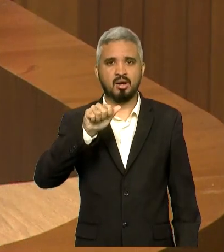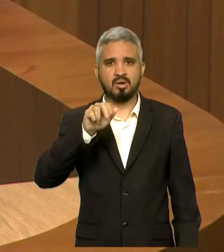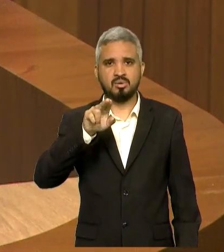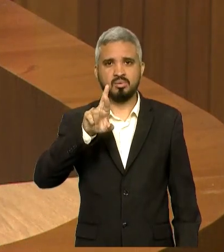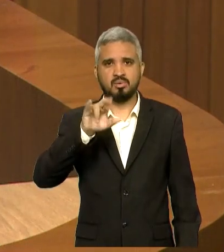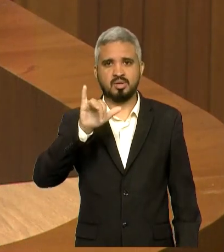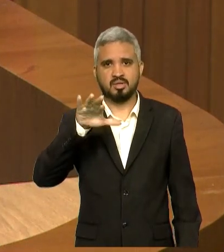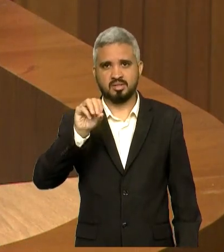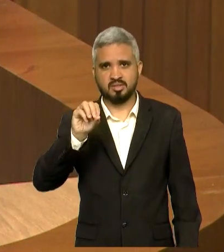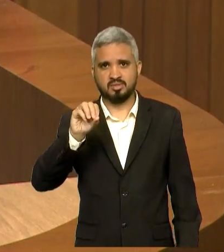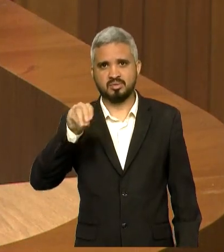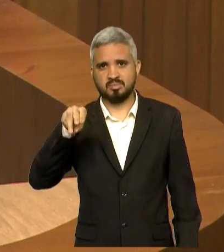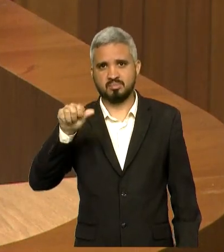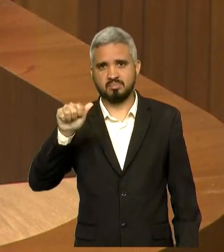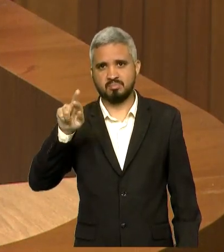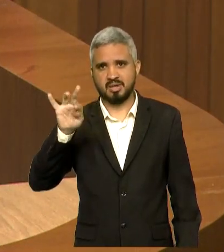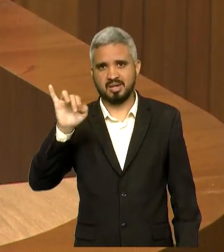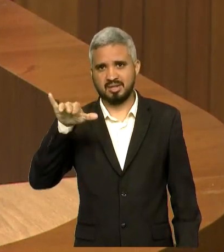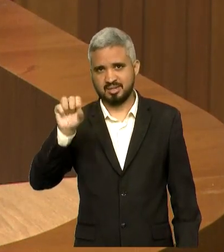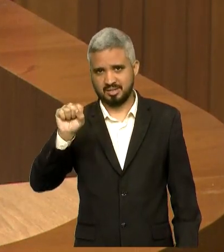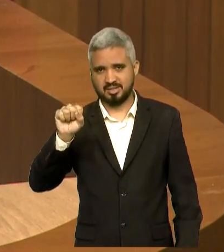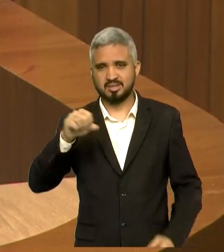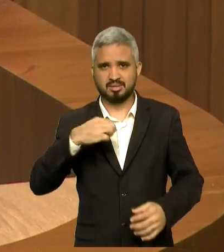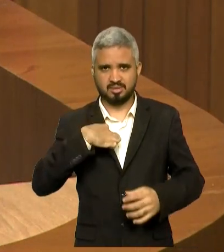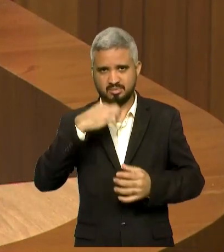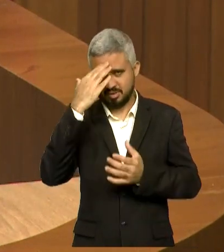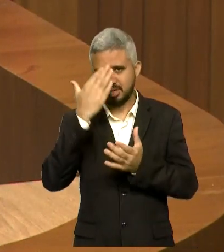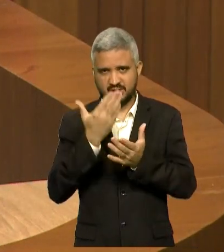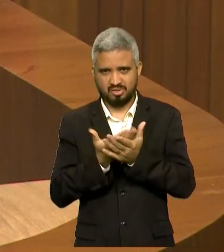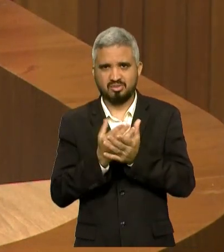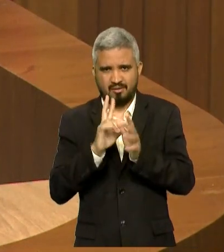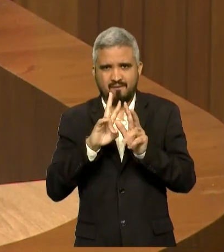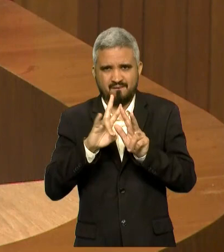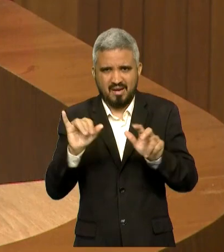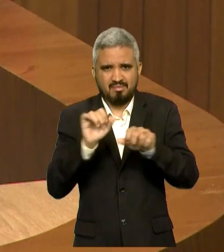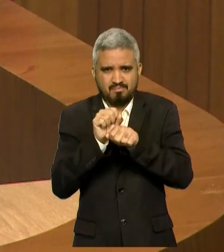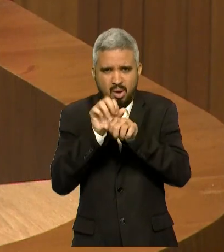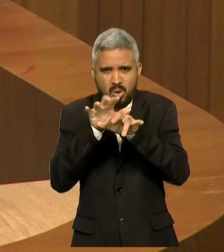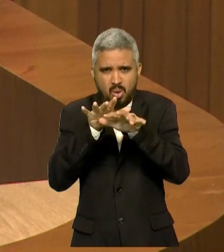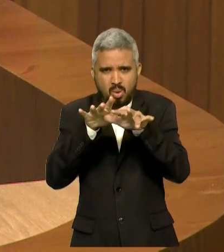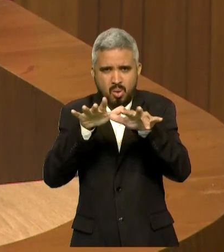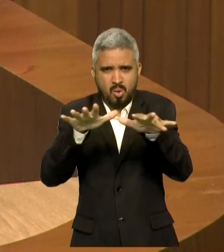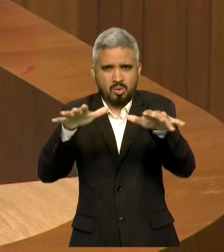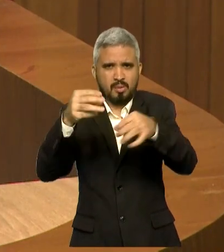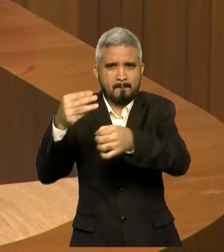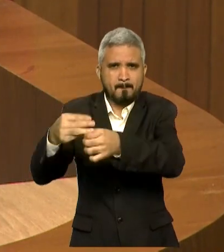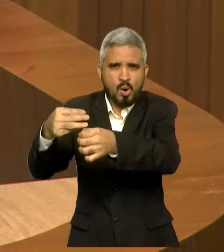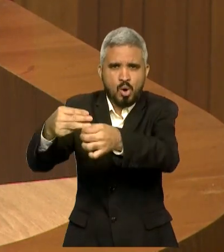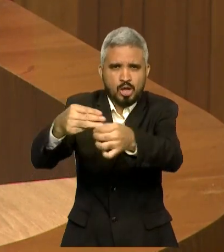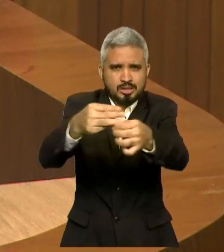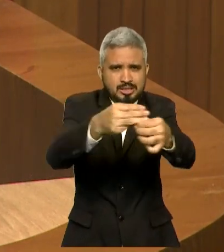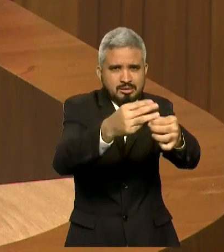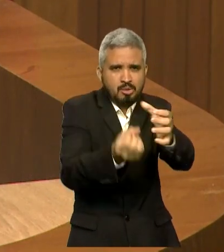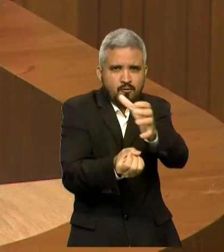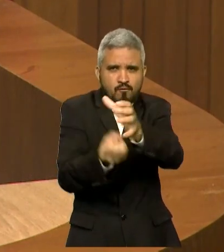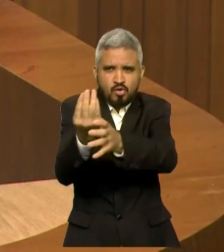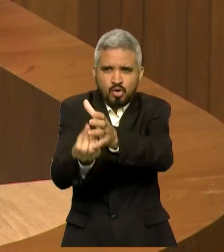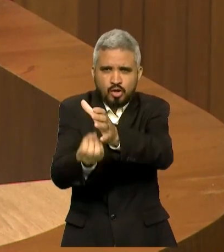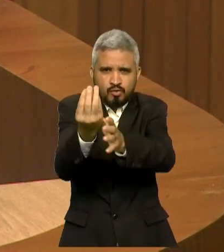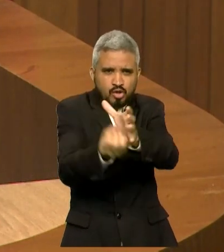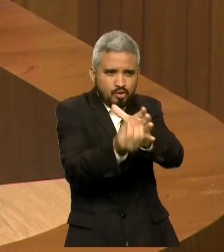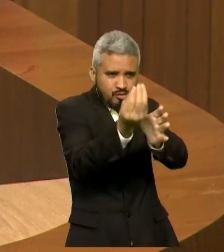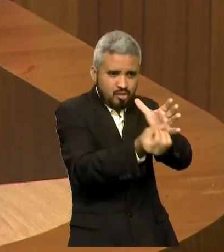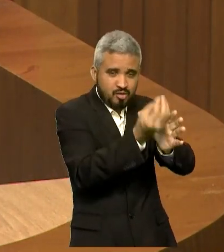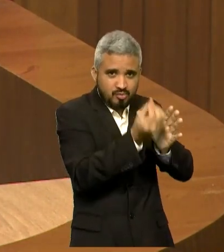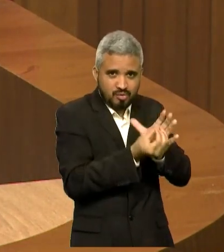ser replicada em outros municípios do Estado, e nós vamos ver essa iniciativa, que, como eu falei, supre uma lacuna pela impossibilidade de se implantar delegacias da mulher em todos